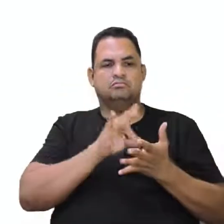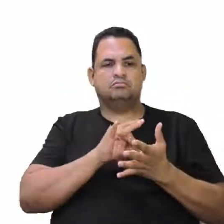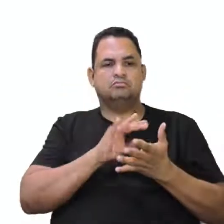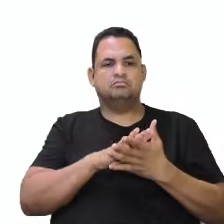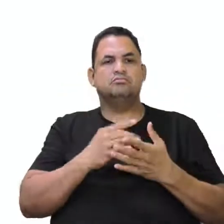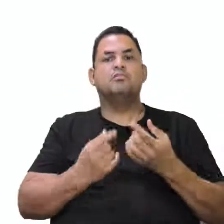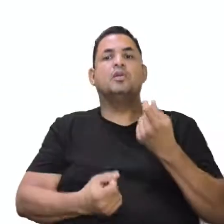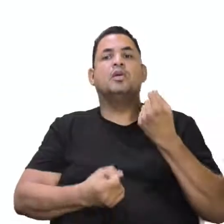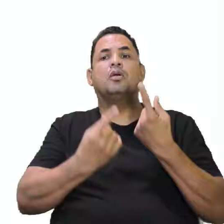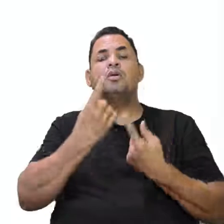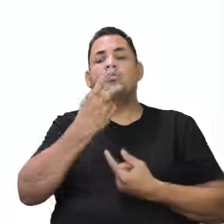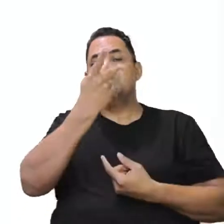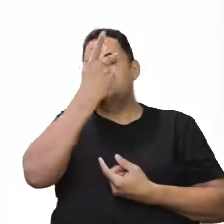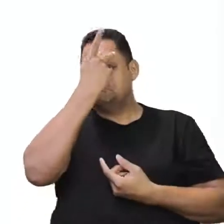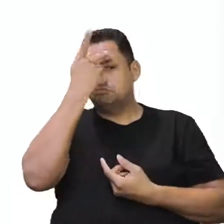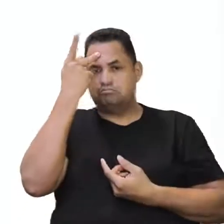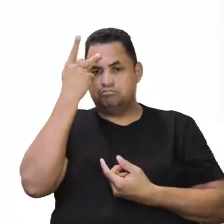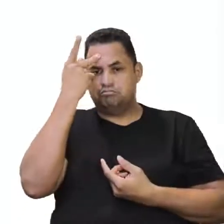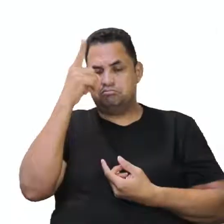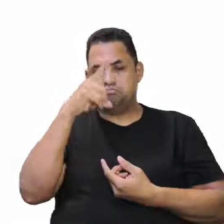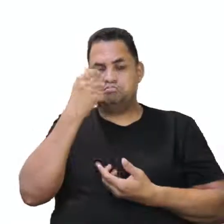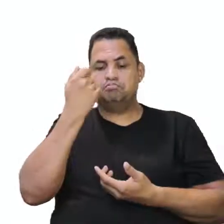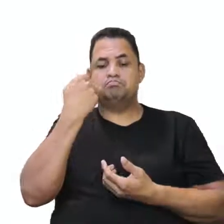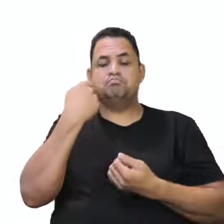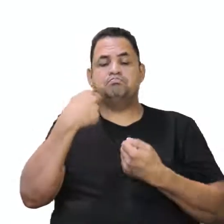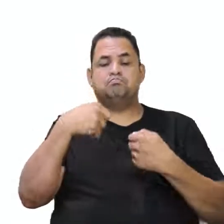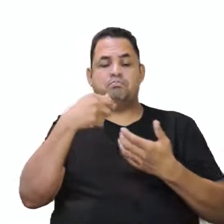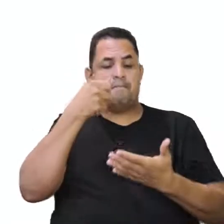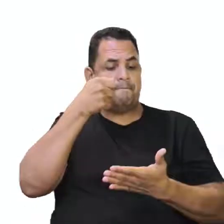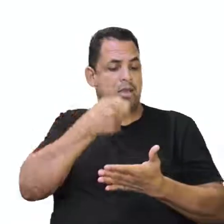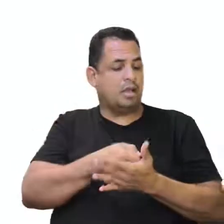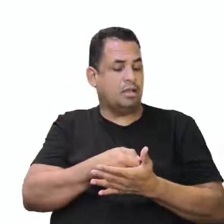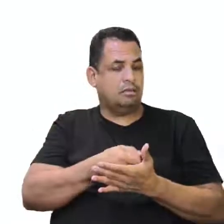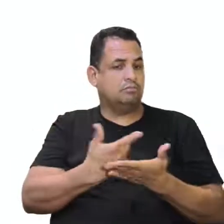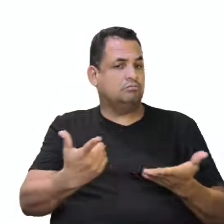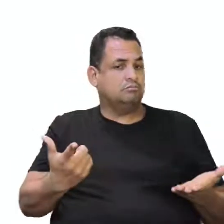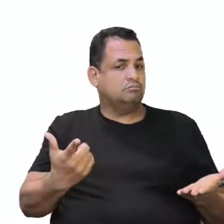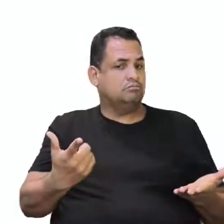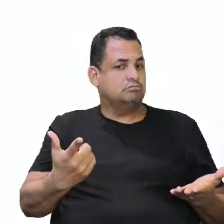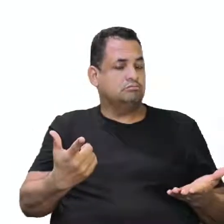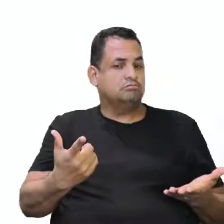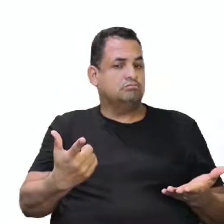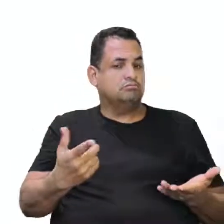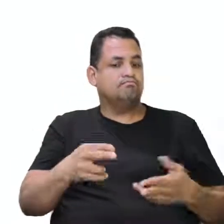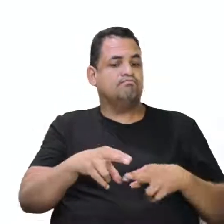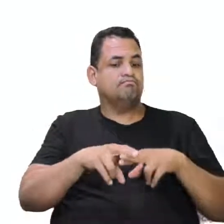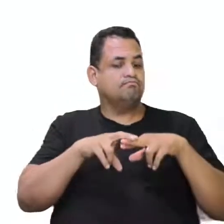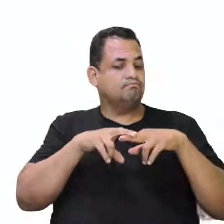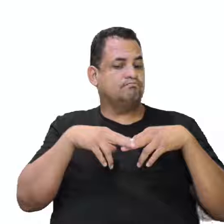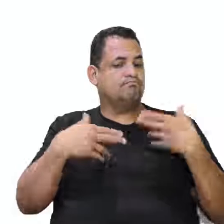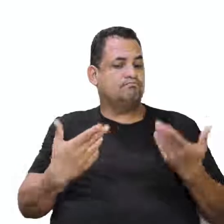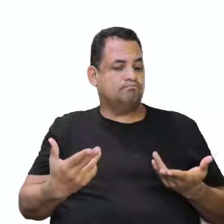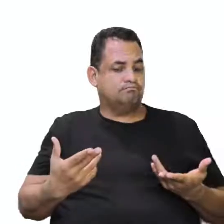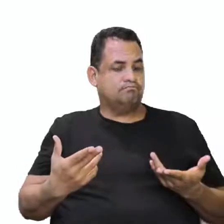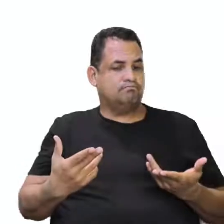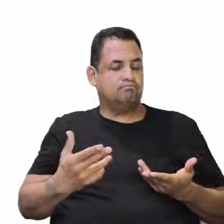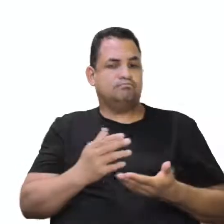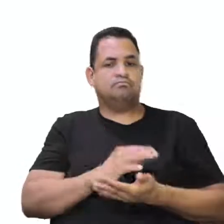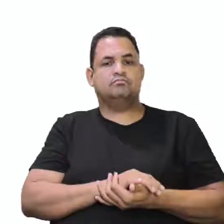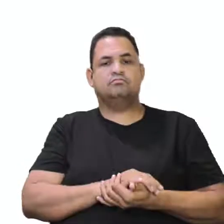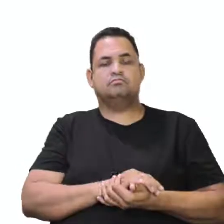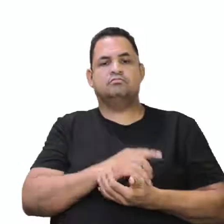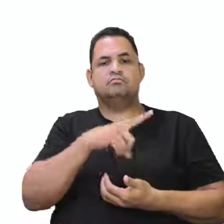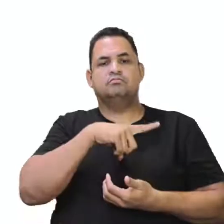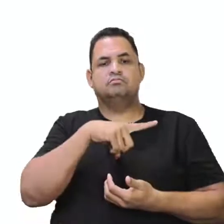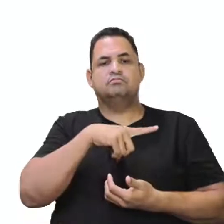afirmativa. Alguém tem que pagar por isso. Alguém tem que pagar por isso. E aí